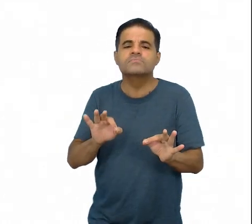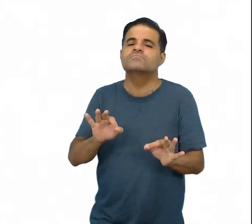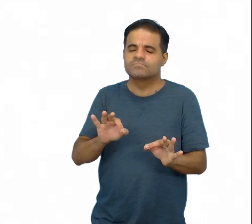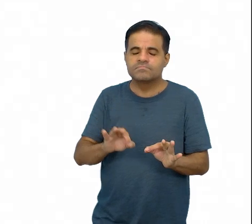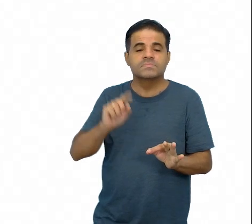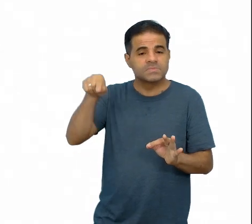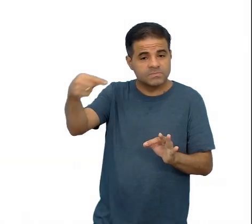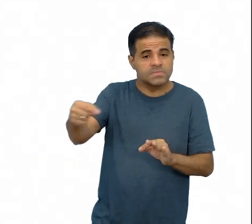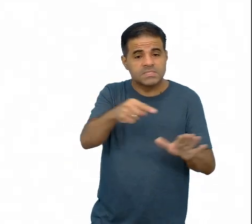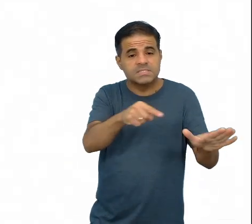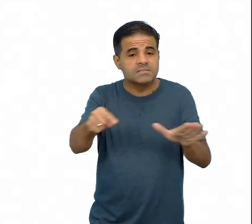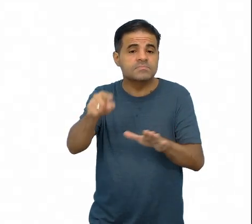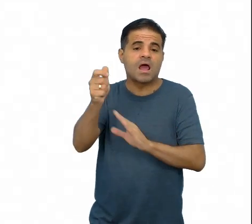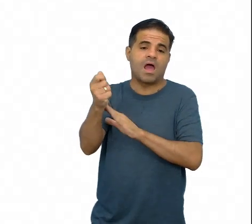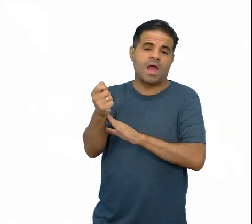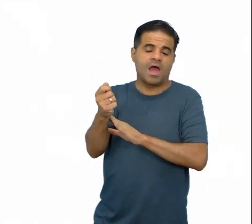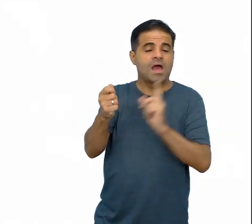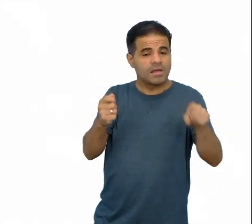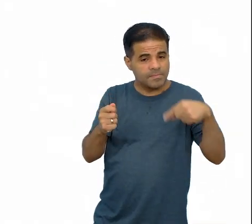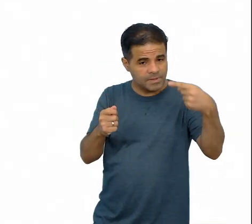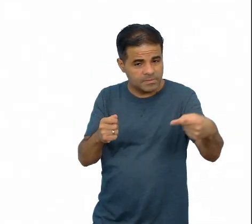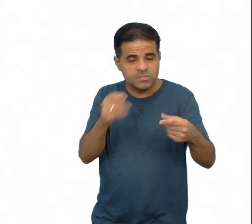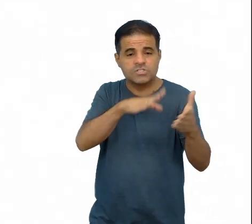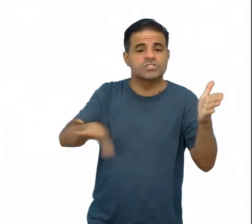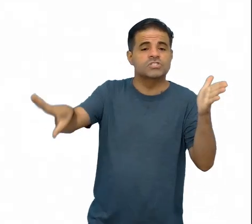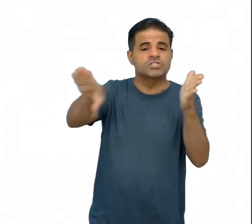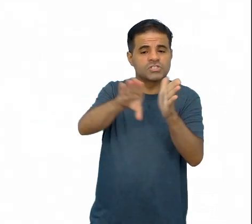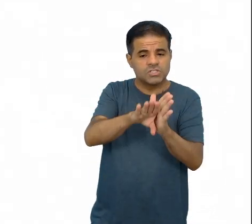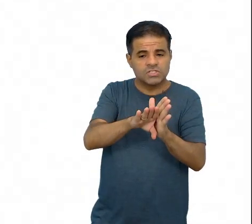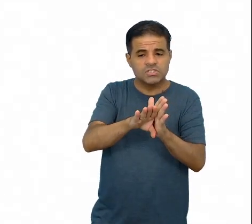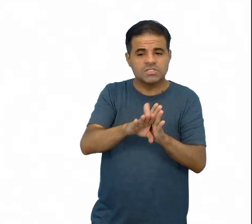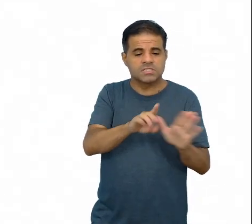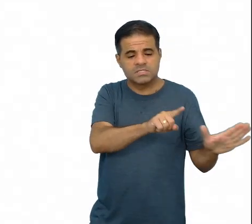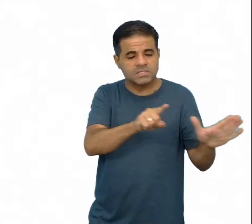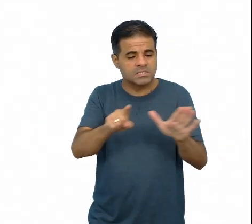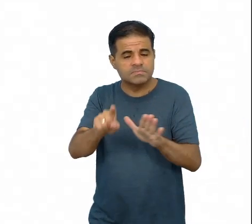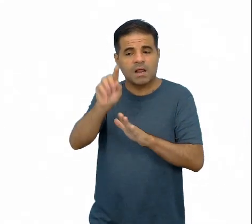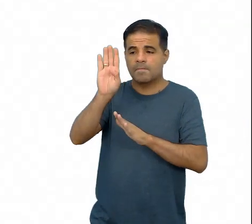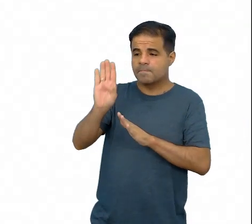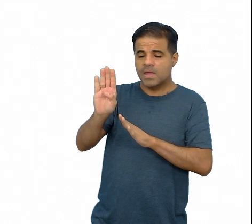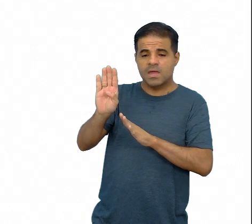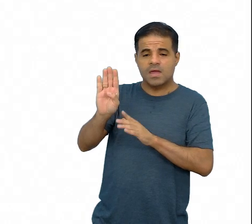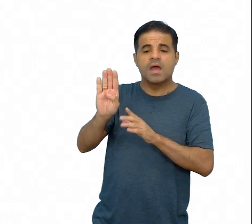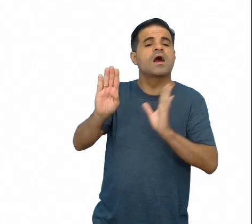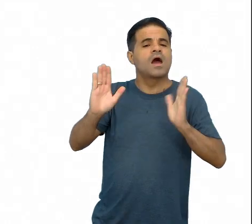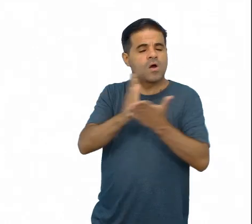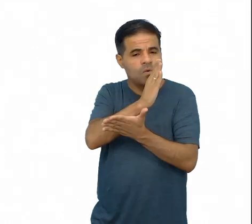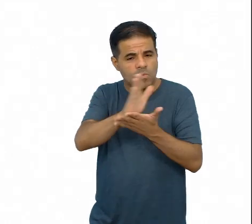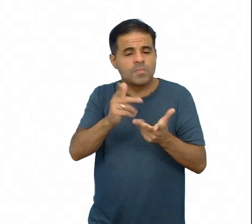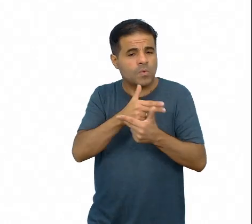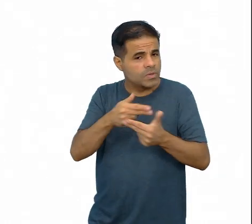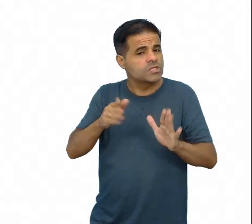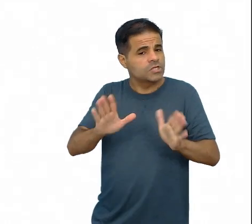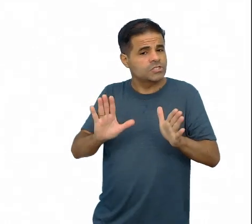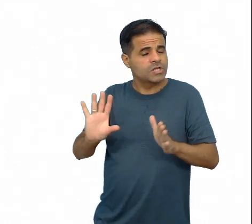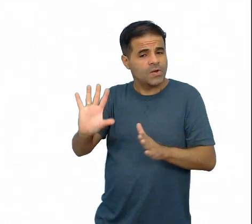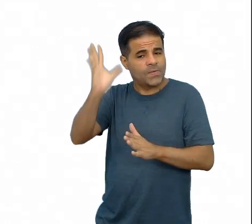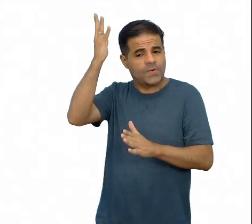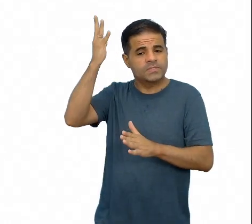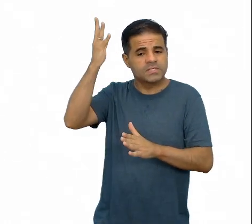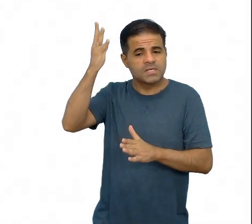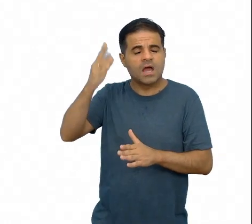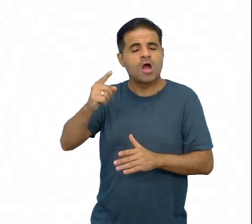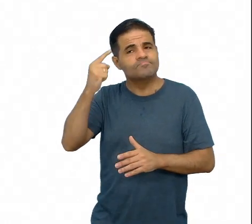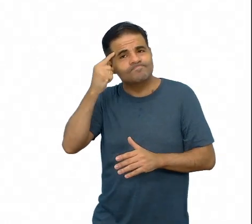na semana A. E para quando a gente chega aqui na semana B, algumas coisas, né, já tenham acontecido, né?